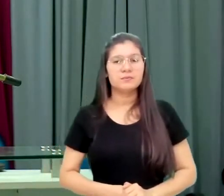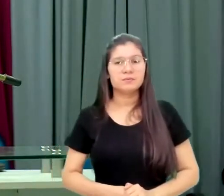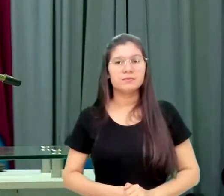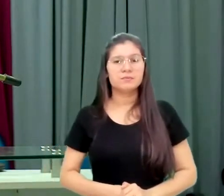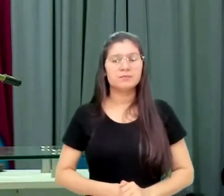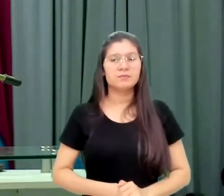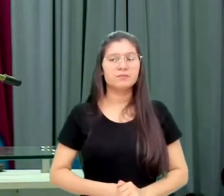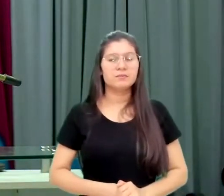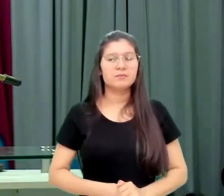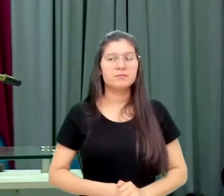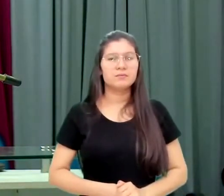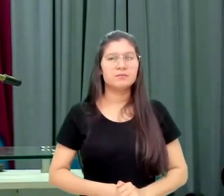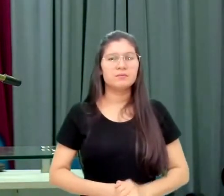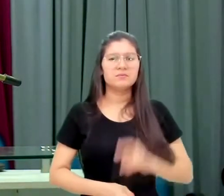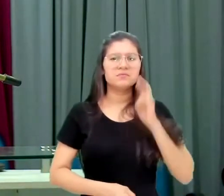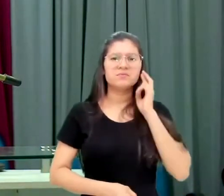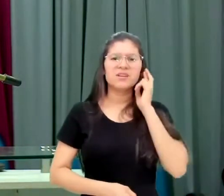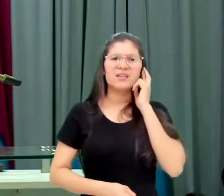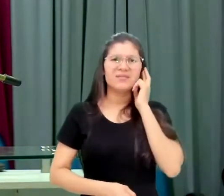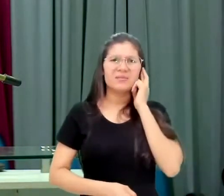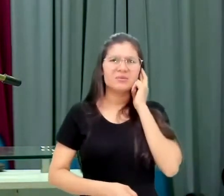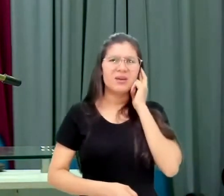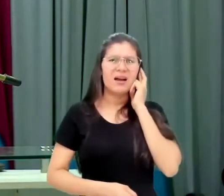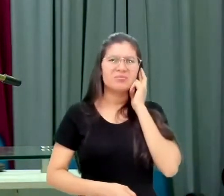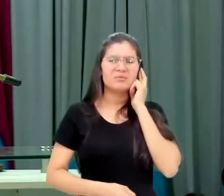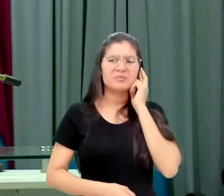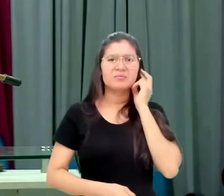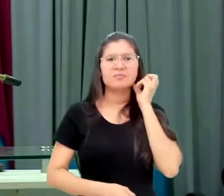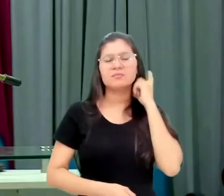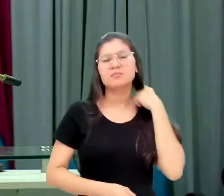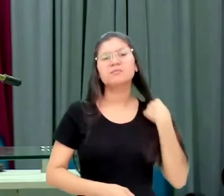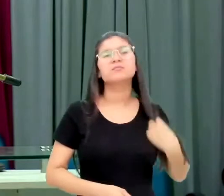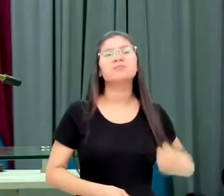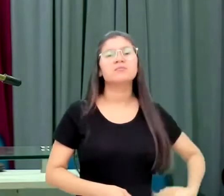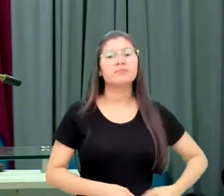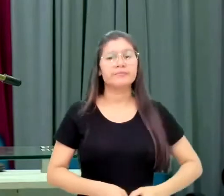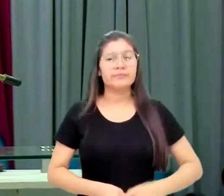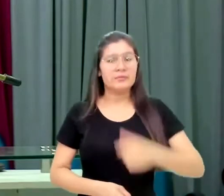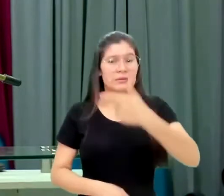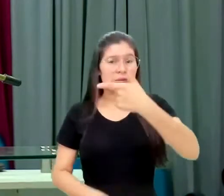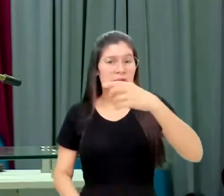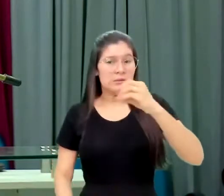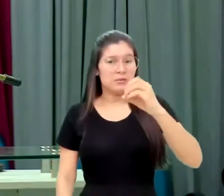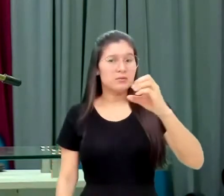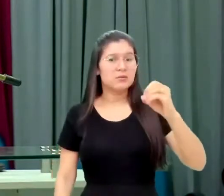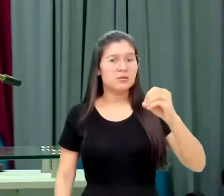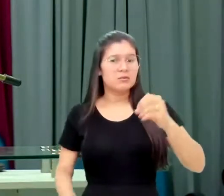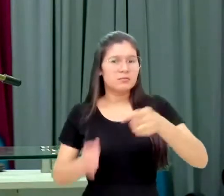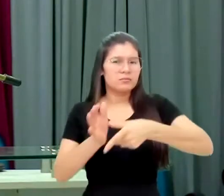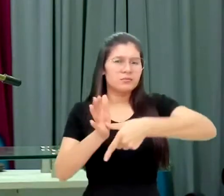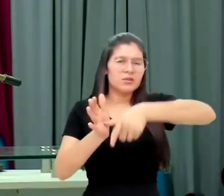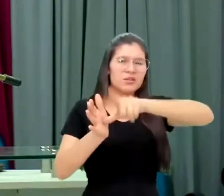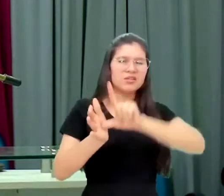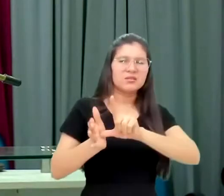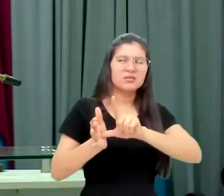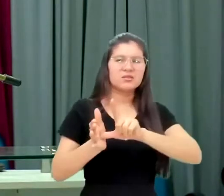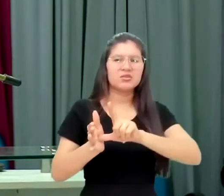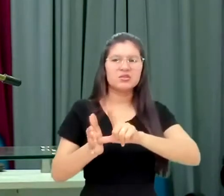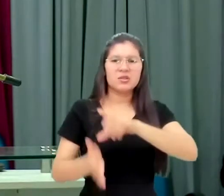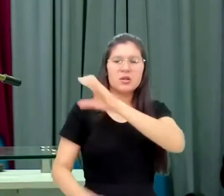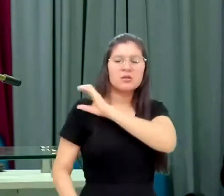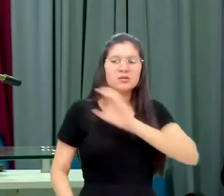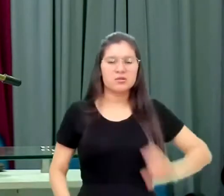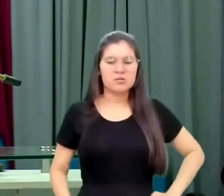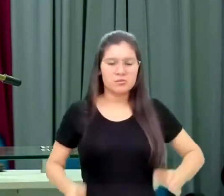é apenas 700 anos antes do Senhor, antes de Cristo. O profeta Isaías profetizando, o povo já